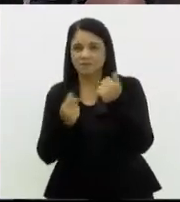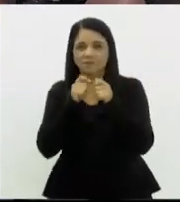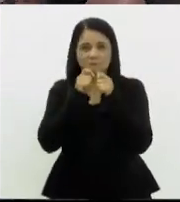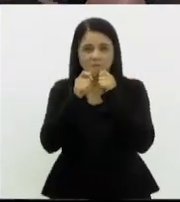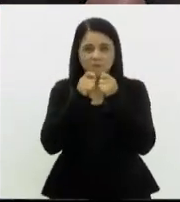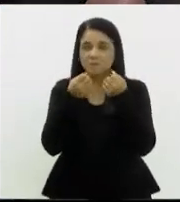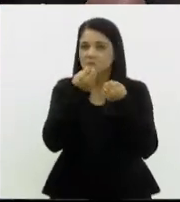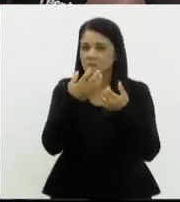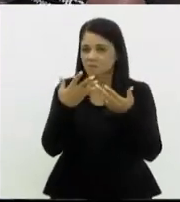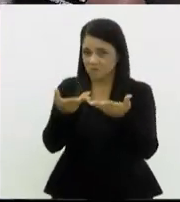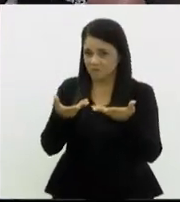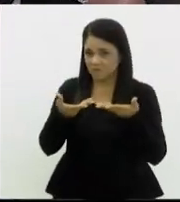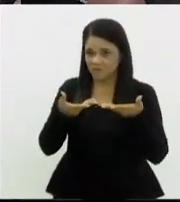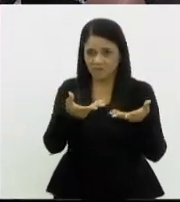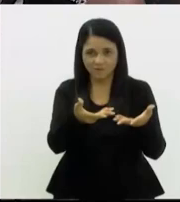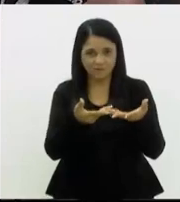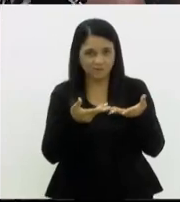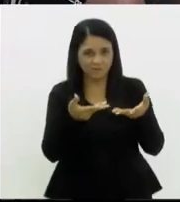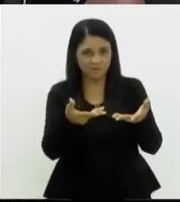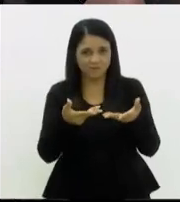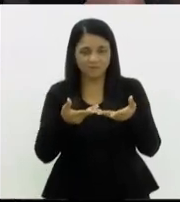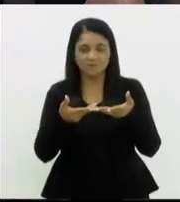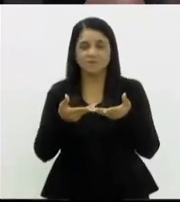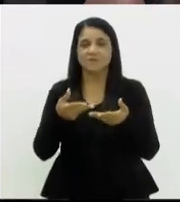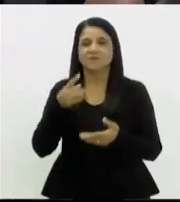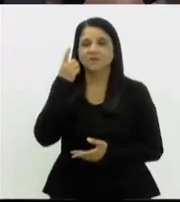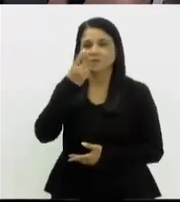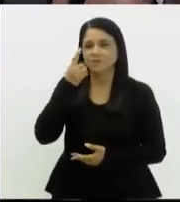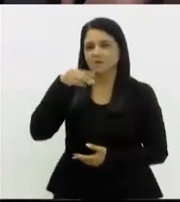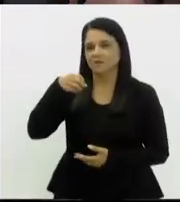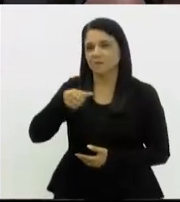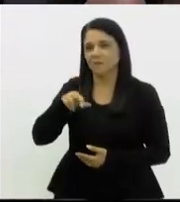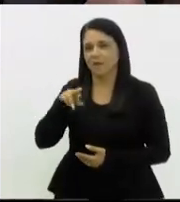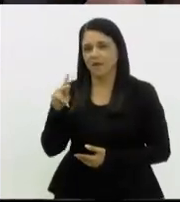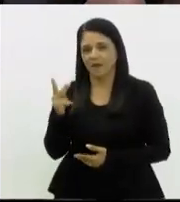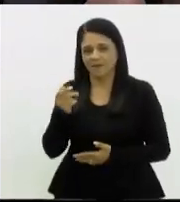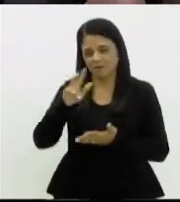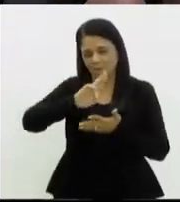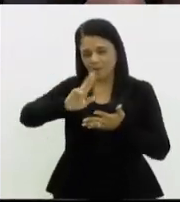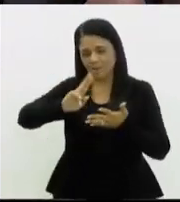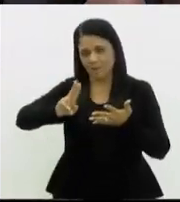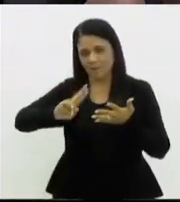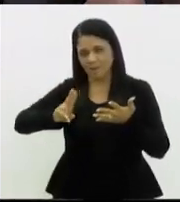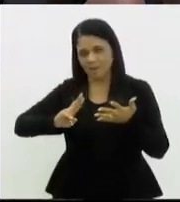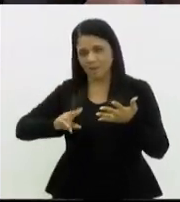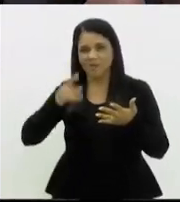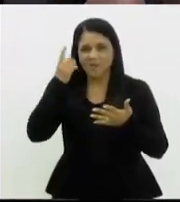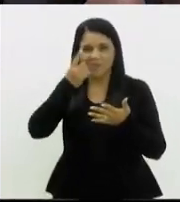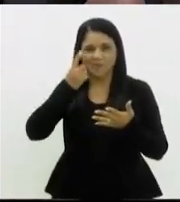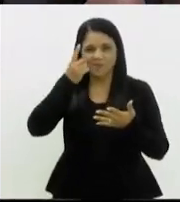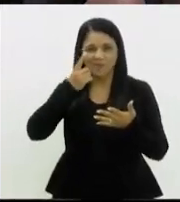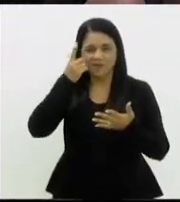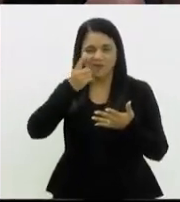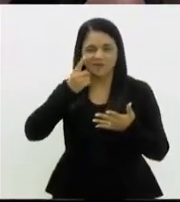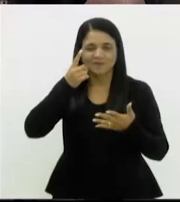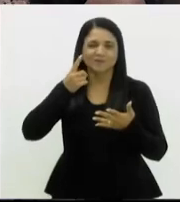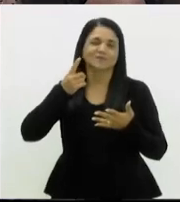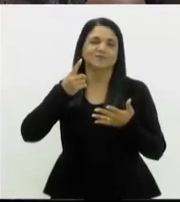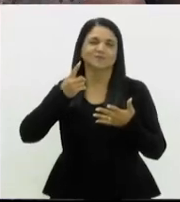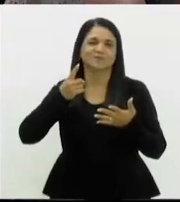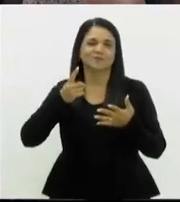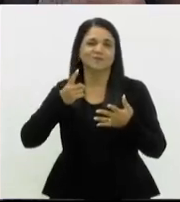todos bem-vindos. Marta Rocha, Luiz, Carla, Val, Carlos Augusto,